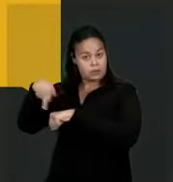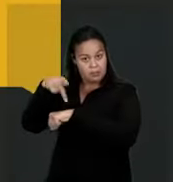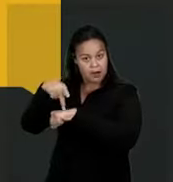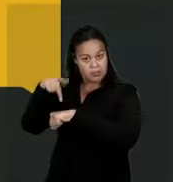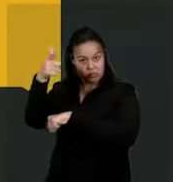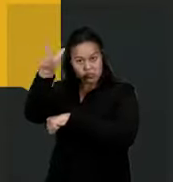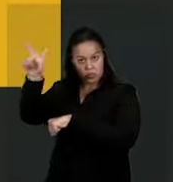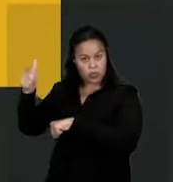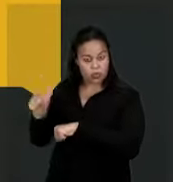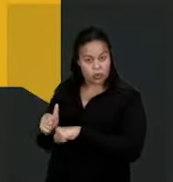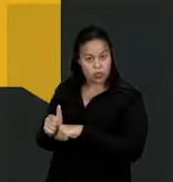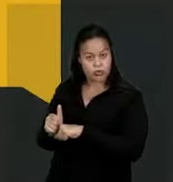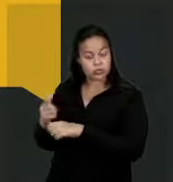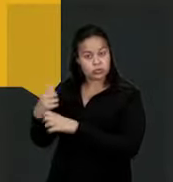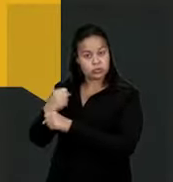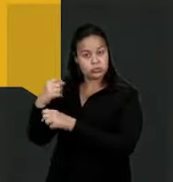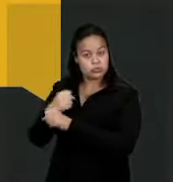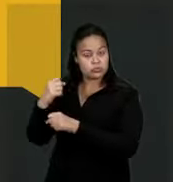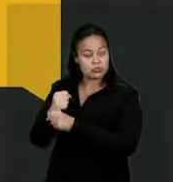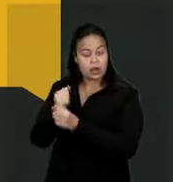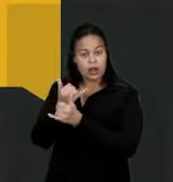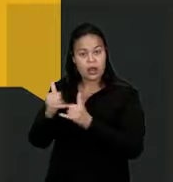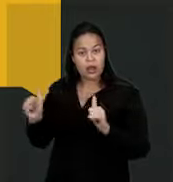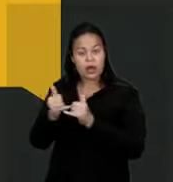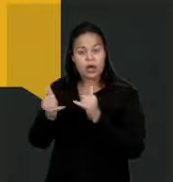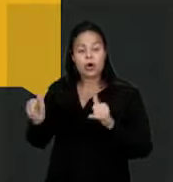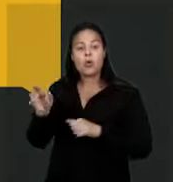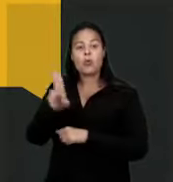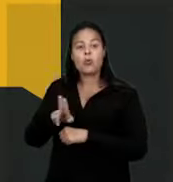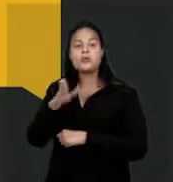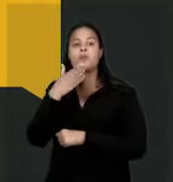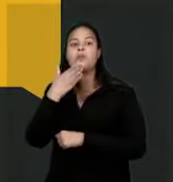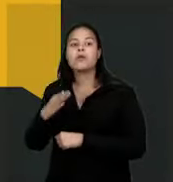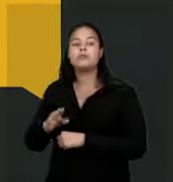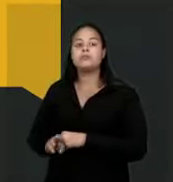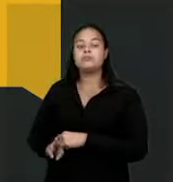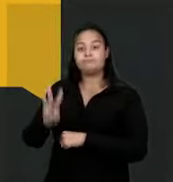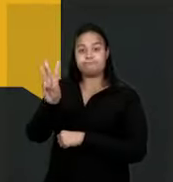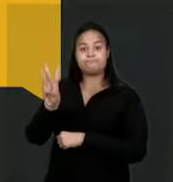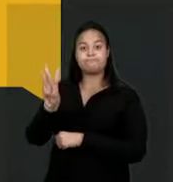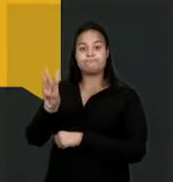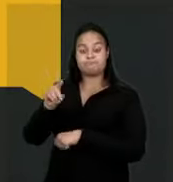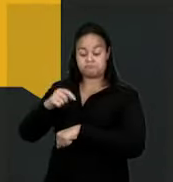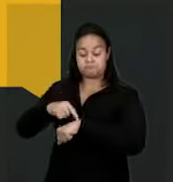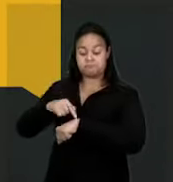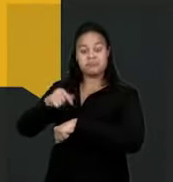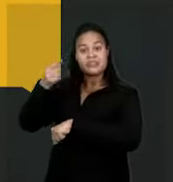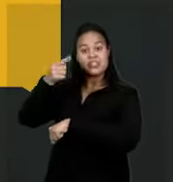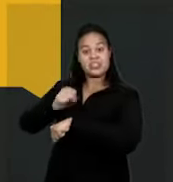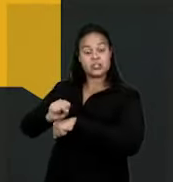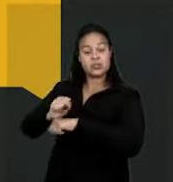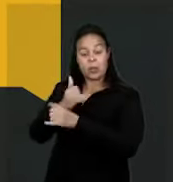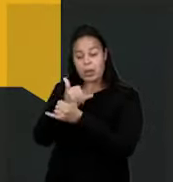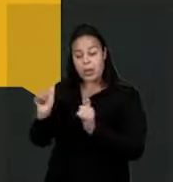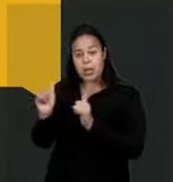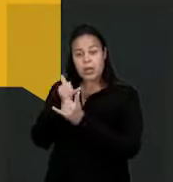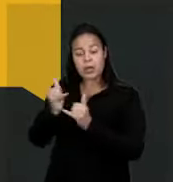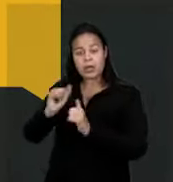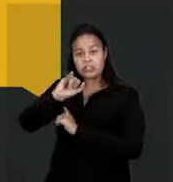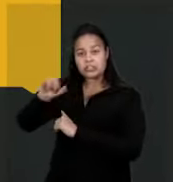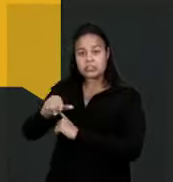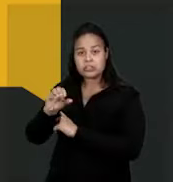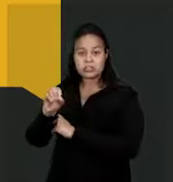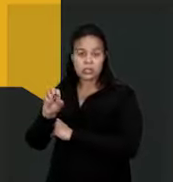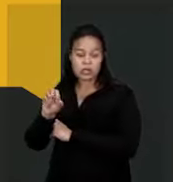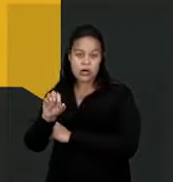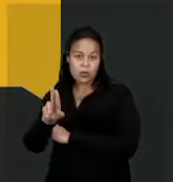unidade de medida de potência elétrica é o watt, de tempo é o segundo e de energia elétrica é o joule.